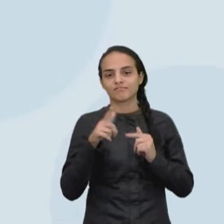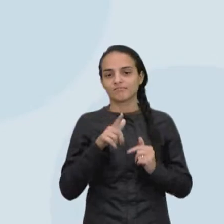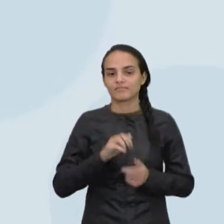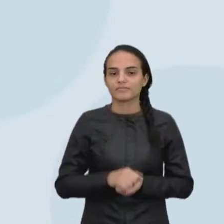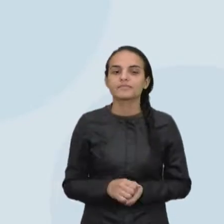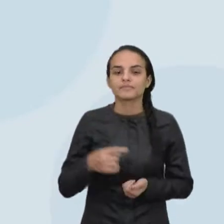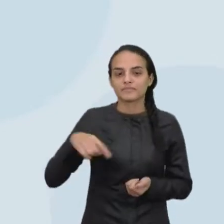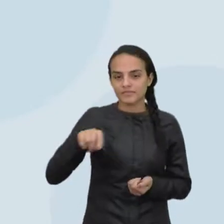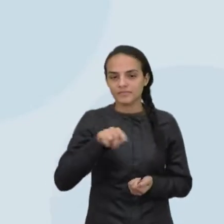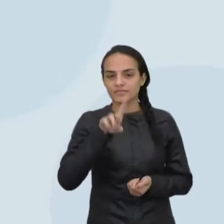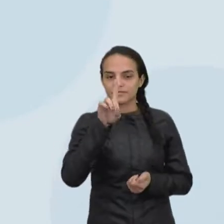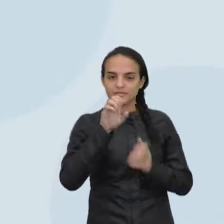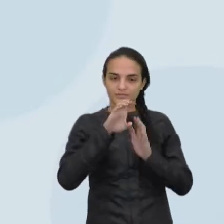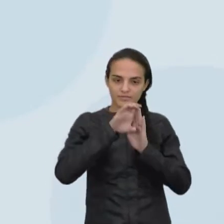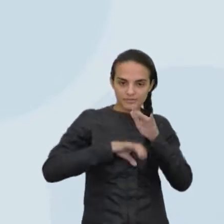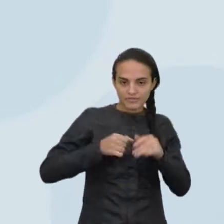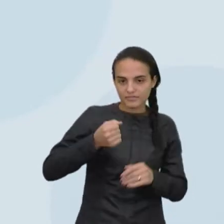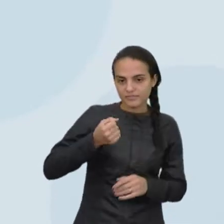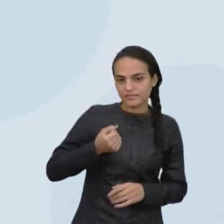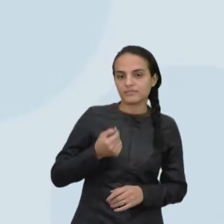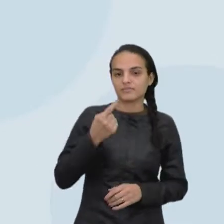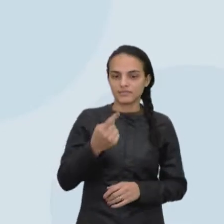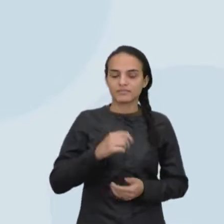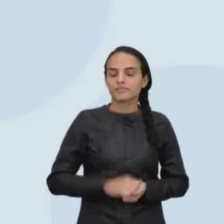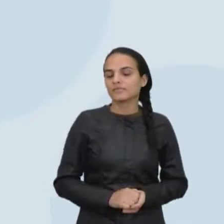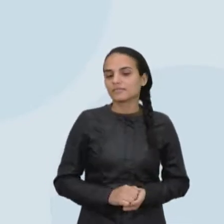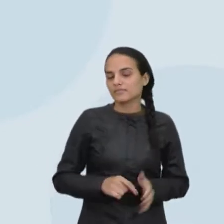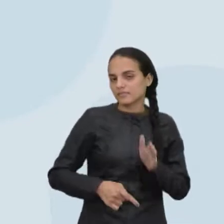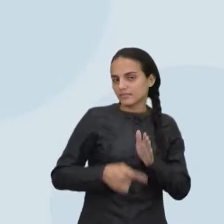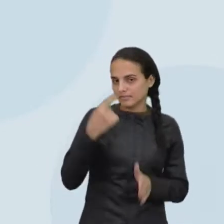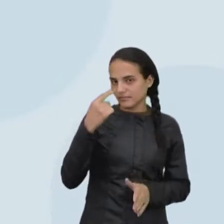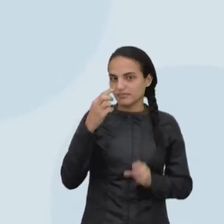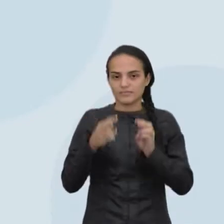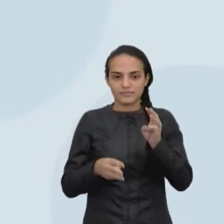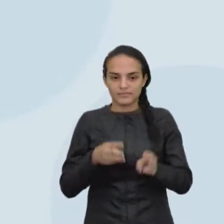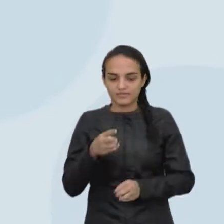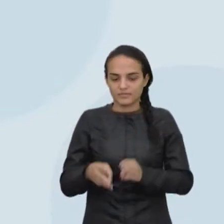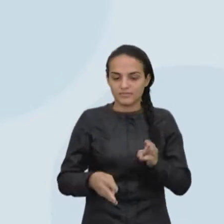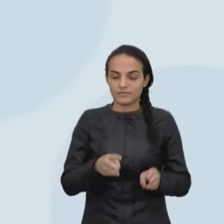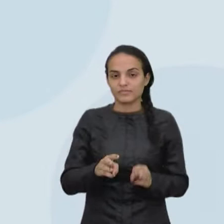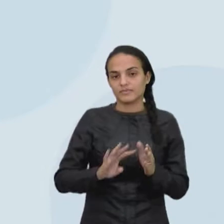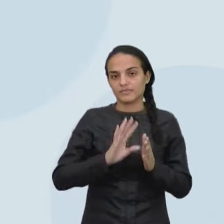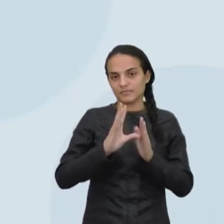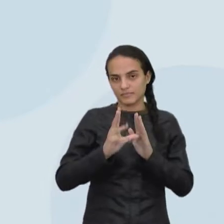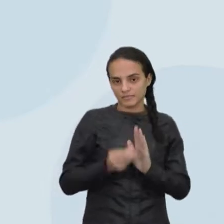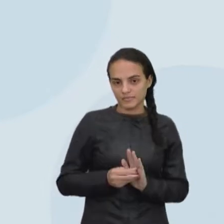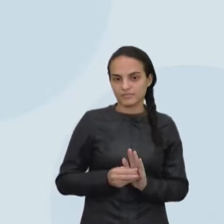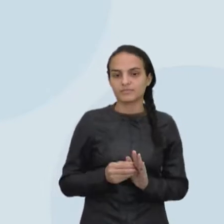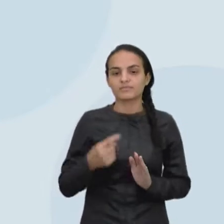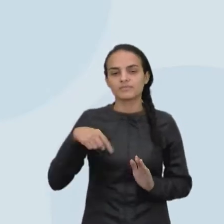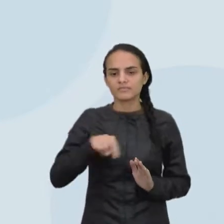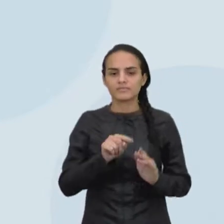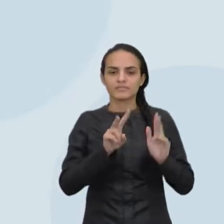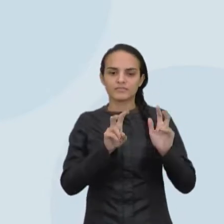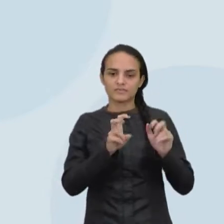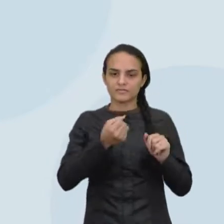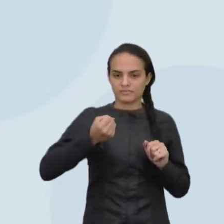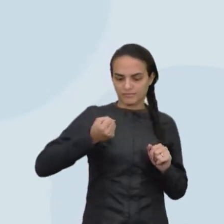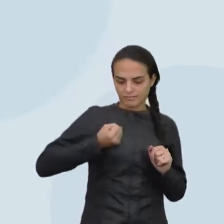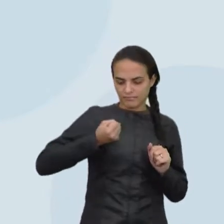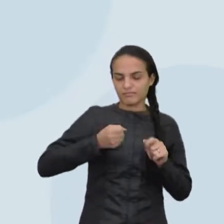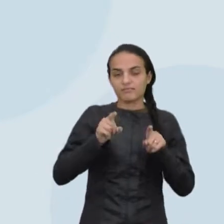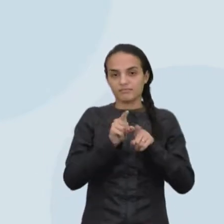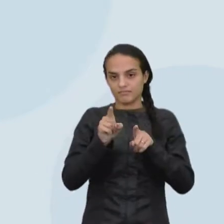estamos na unidade curricular número 1, esse primeiro semestre inteirinho dela. Então a gente fala do quê? Números